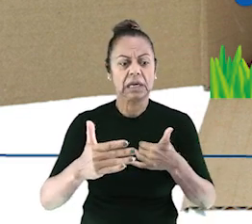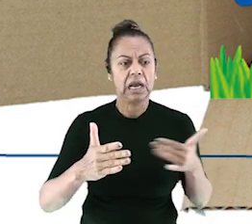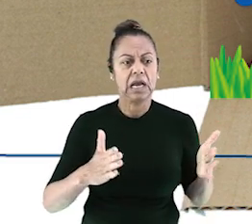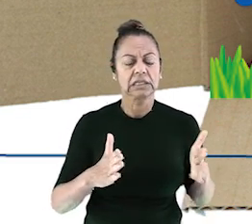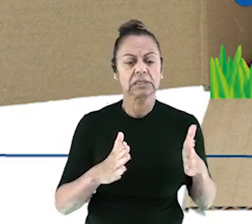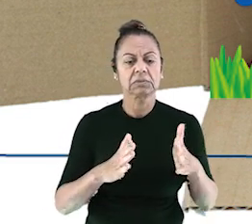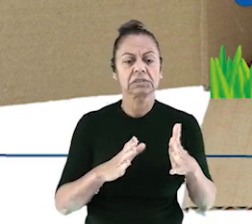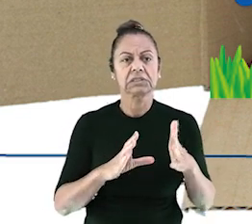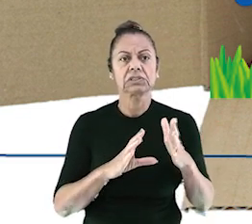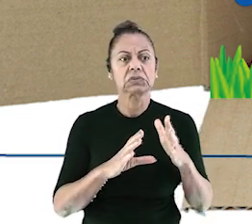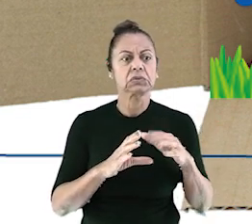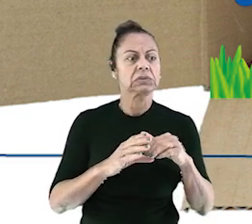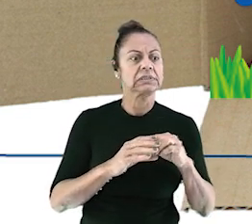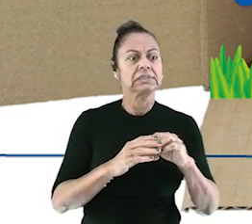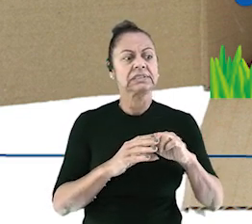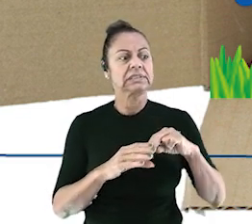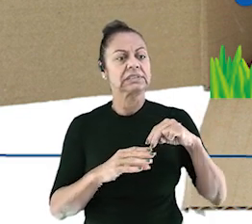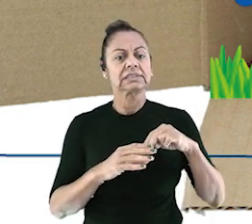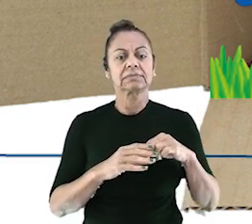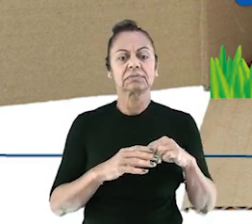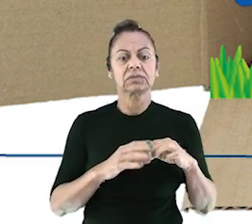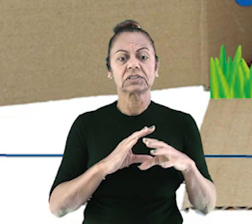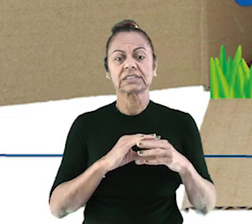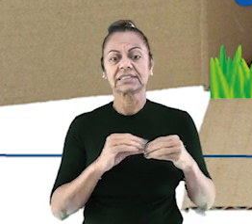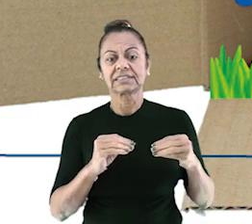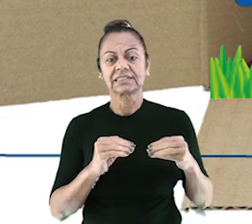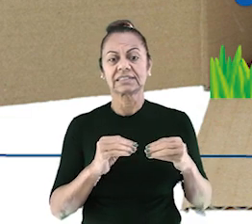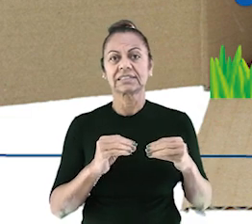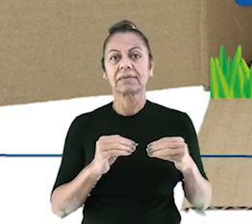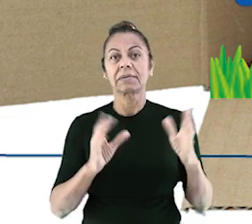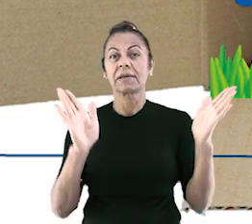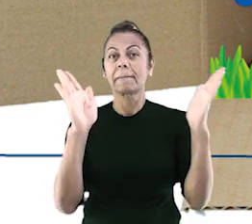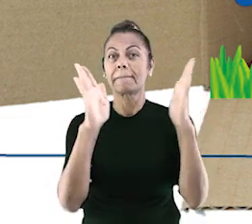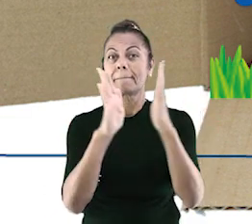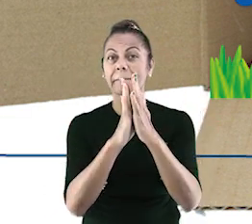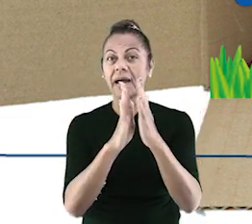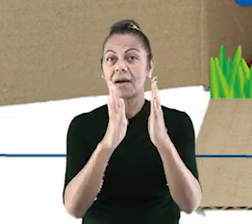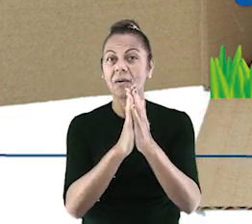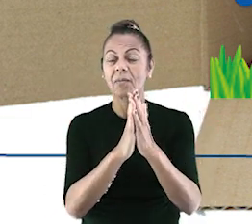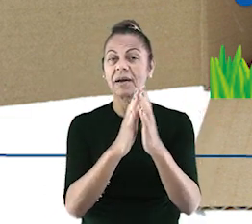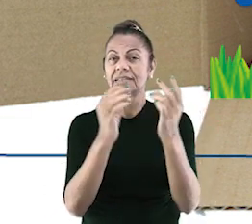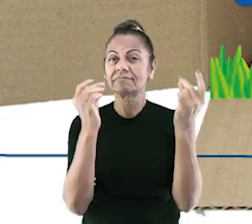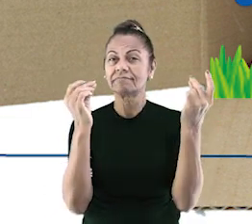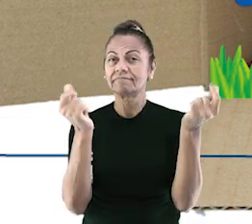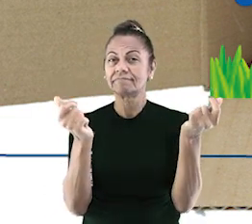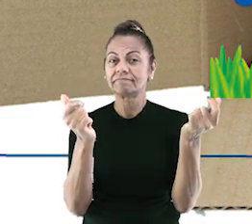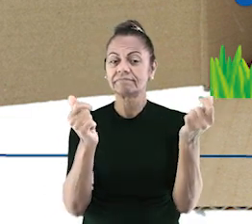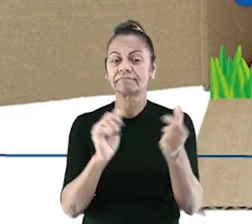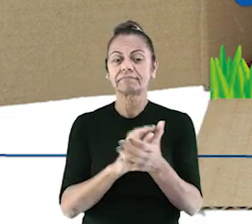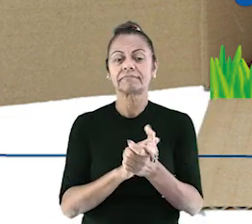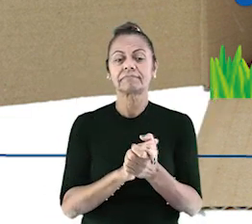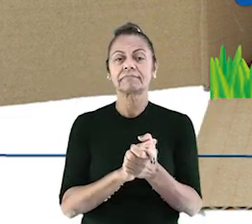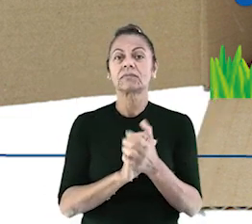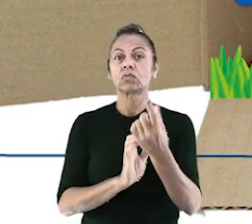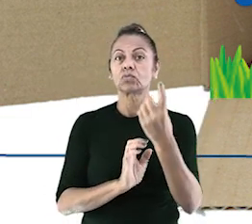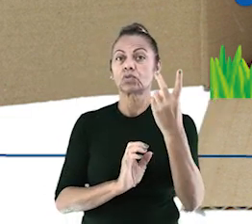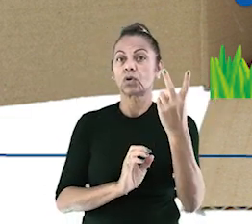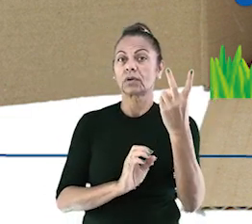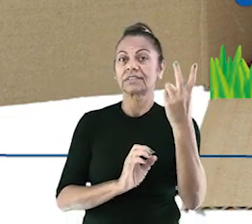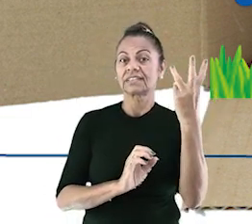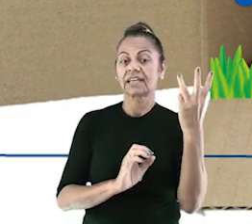sair dessa caixa. Faz assim comigo, ó. Bate duas palmas e um estalo. Vamos fazer?